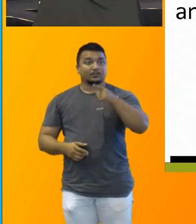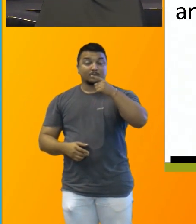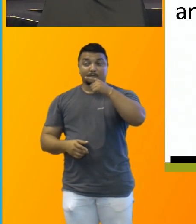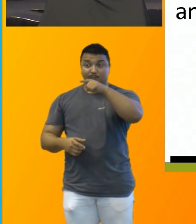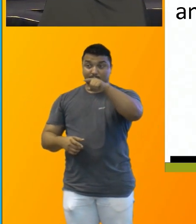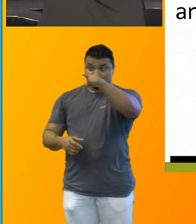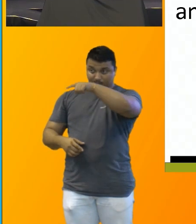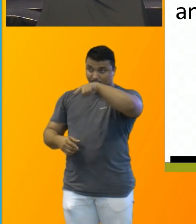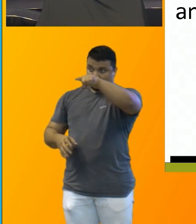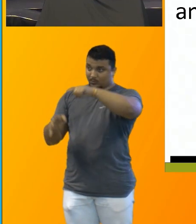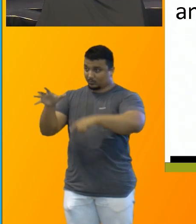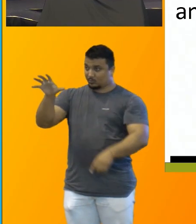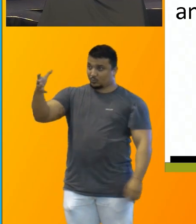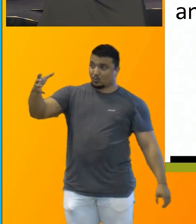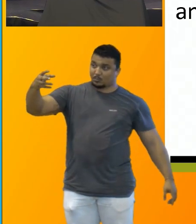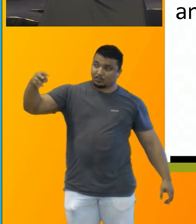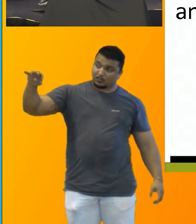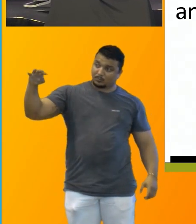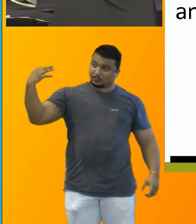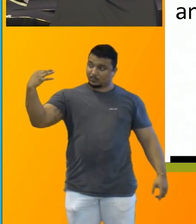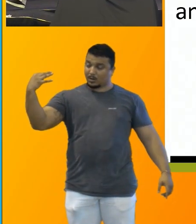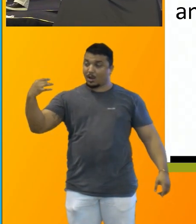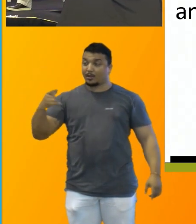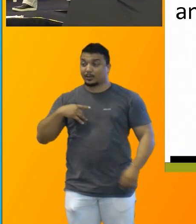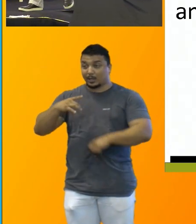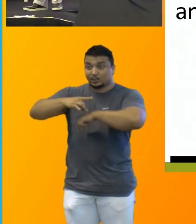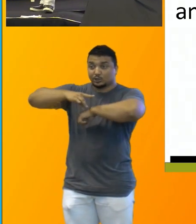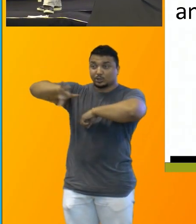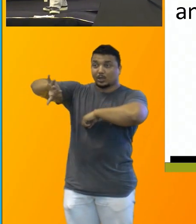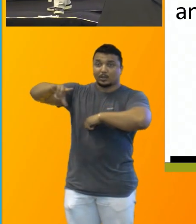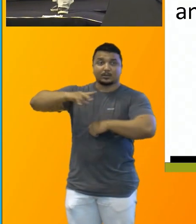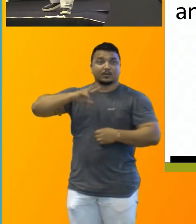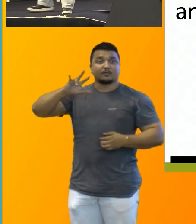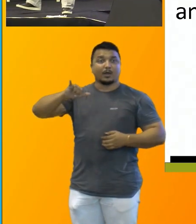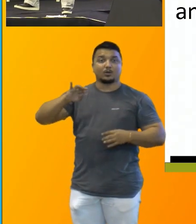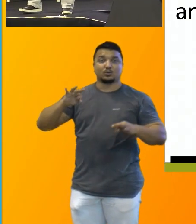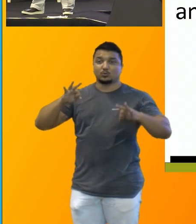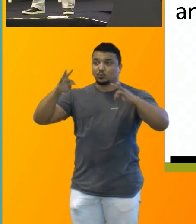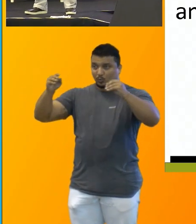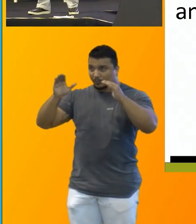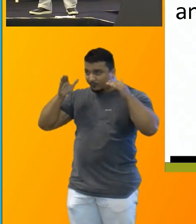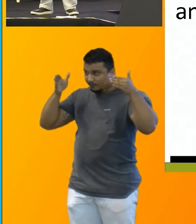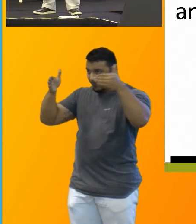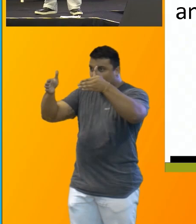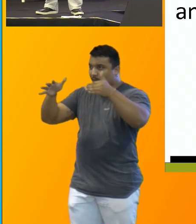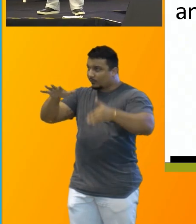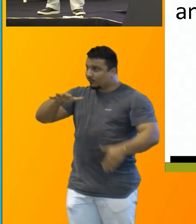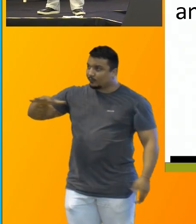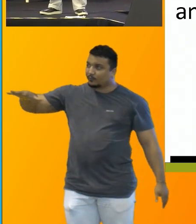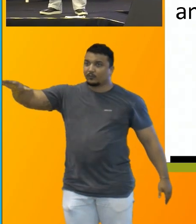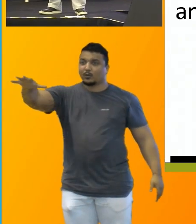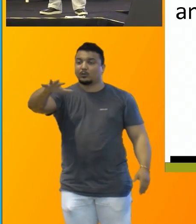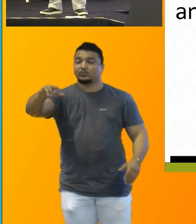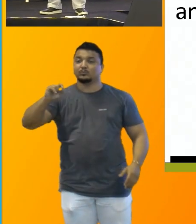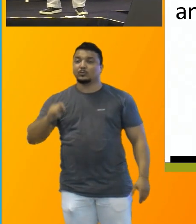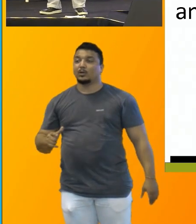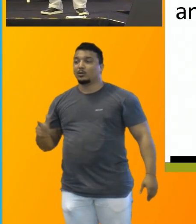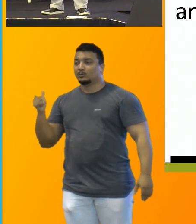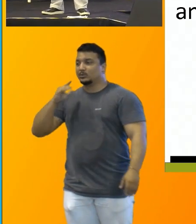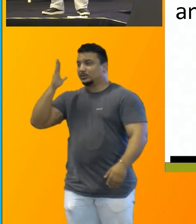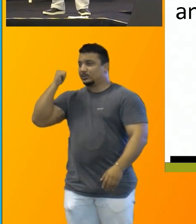lado direito, preste bem atenção. Uma dica que vai servir para todo mundo, mas eu vou direcionar aqui para vocês.